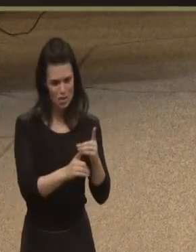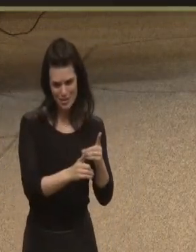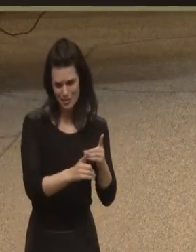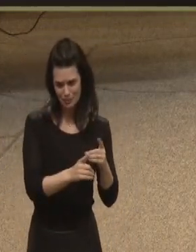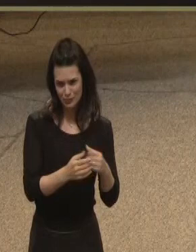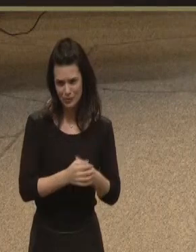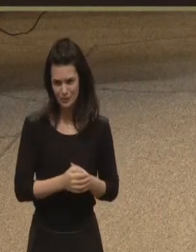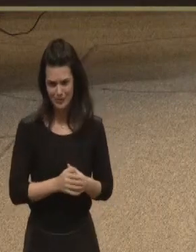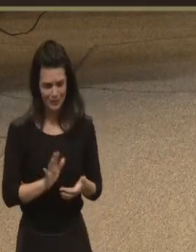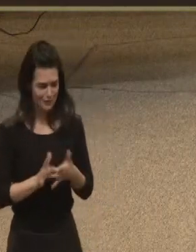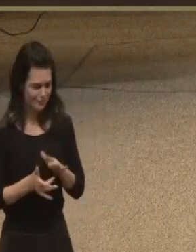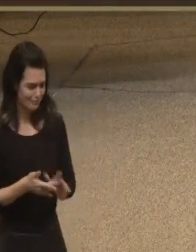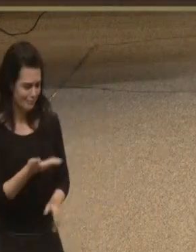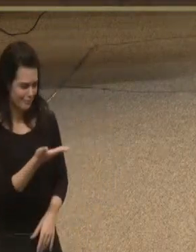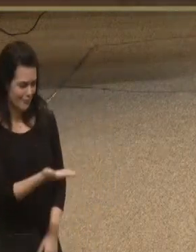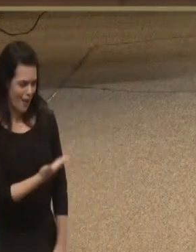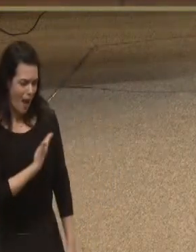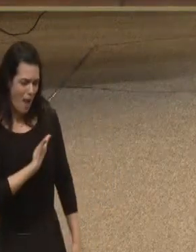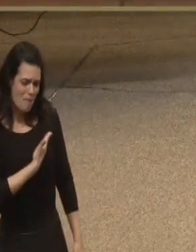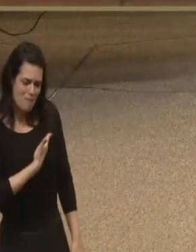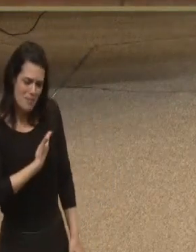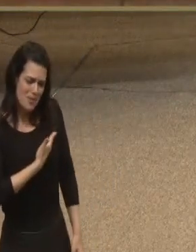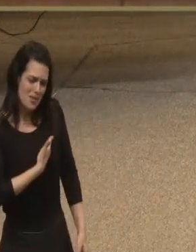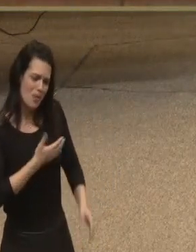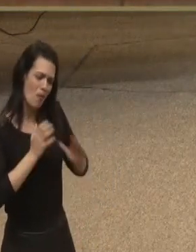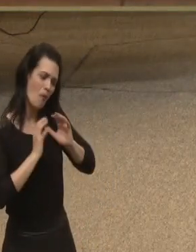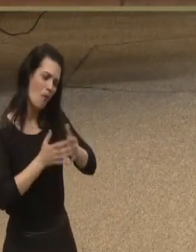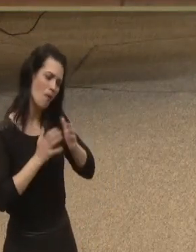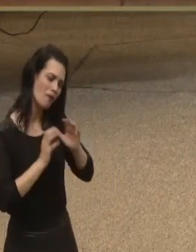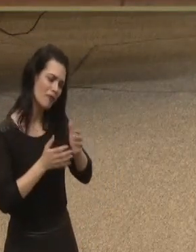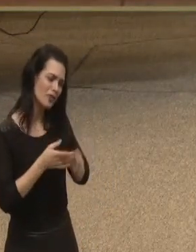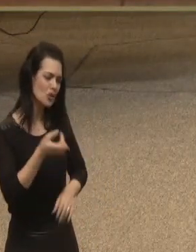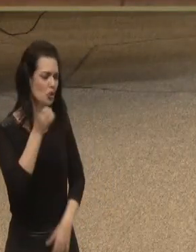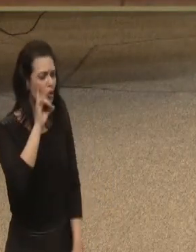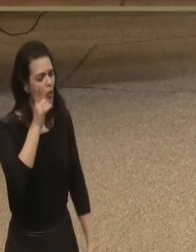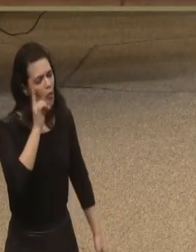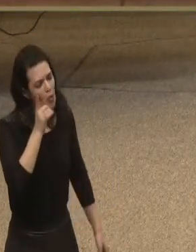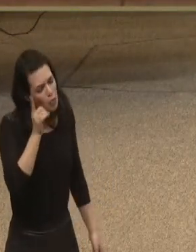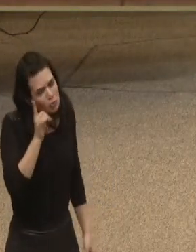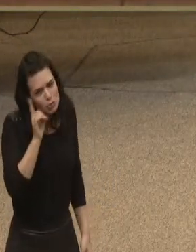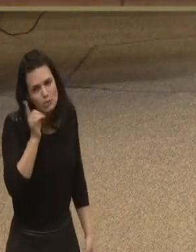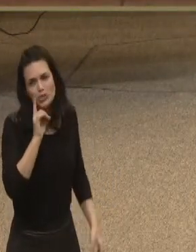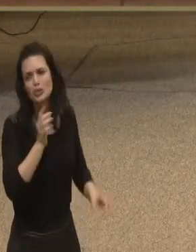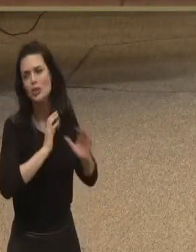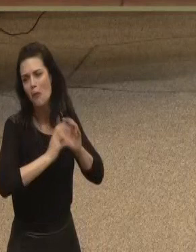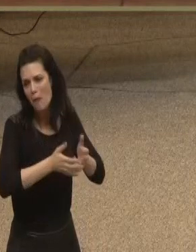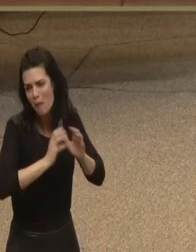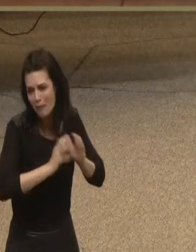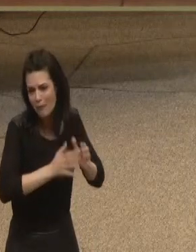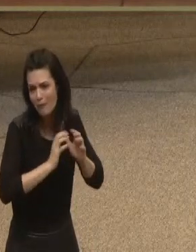seus amigos, caminhavam com Ele, conviviam com Ele, passavam os dias com Ele,